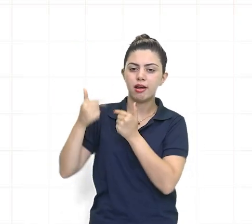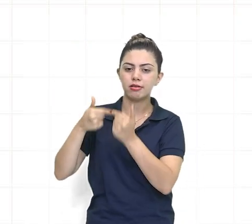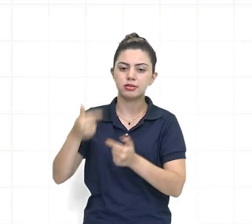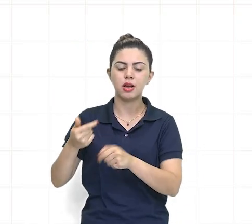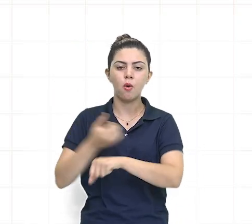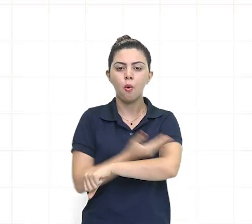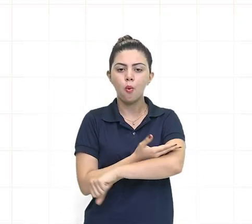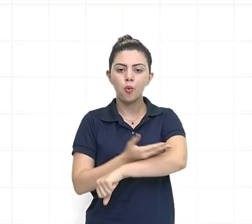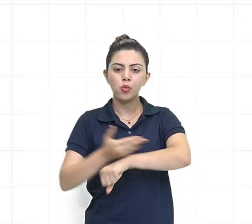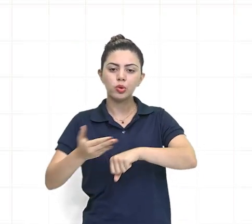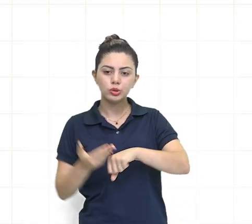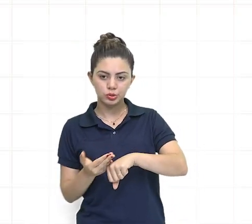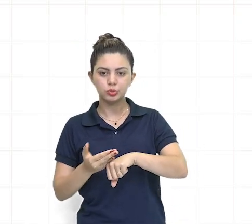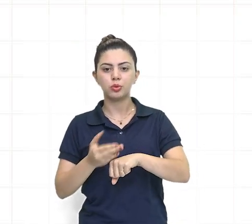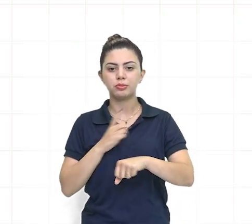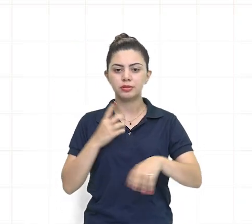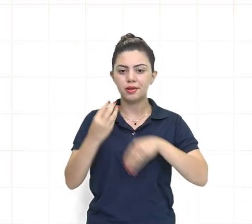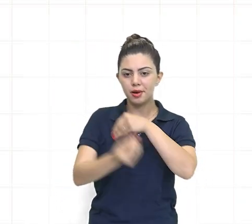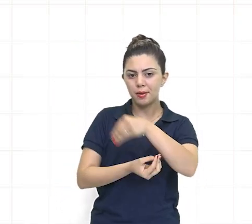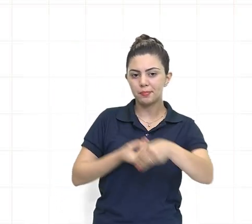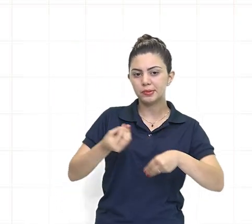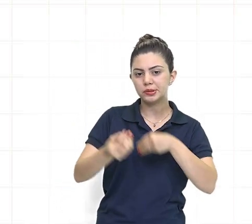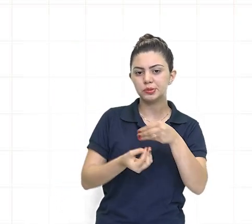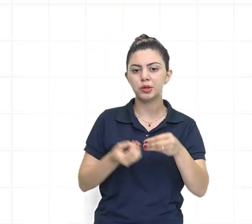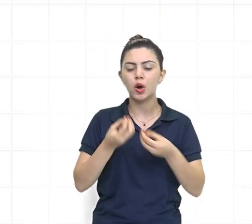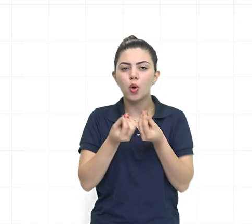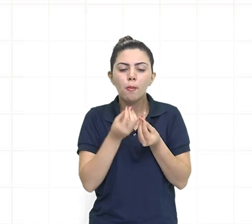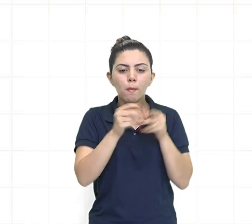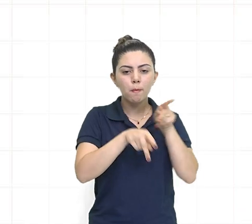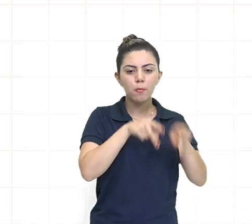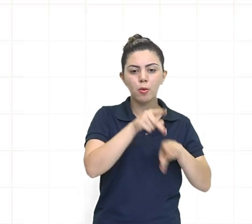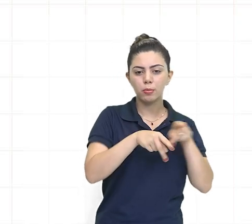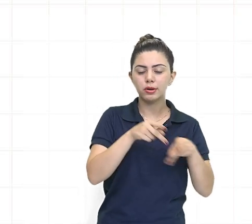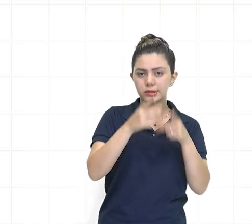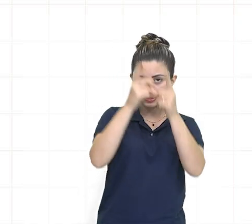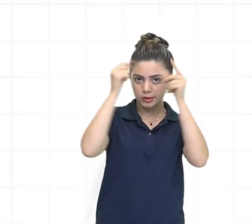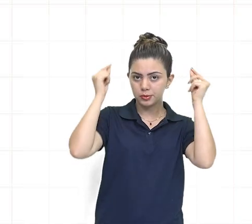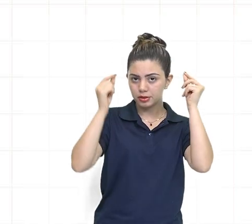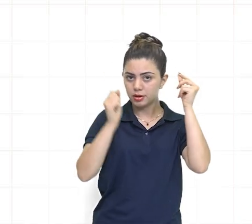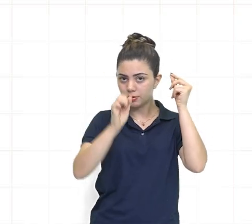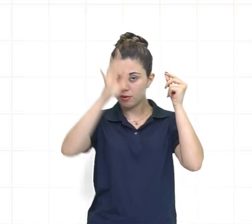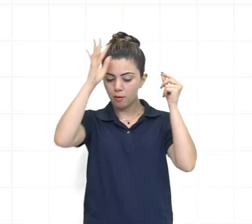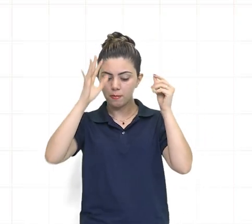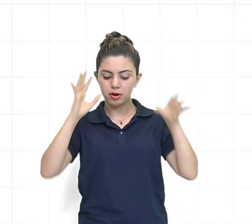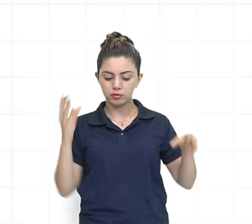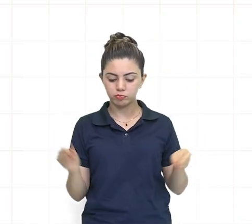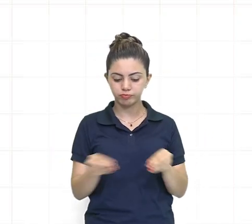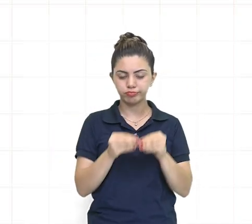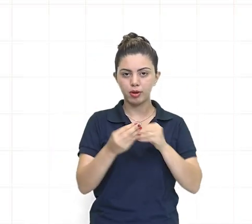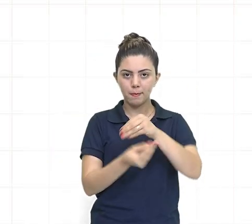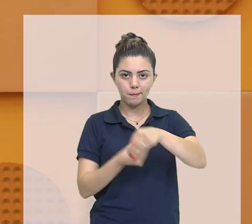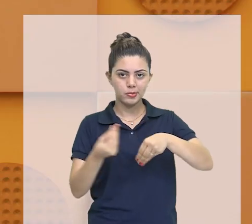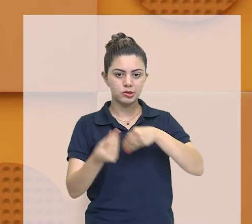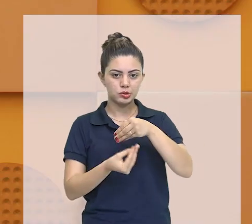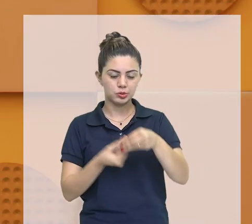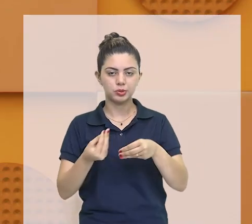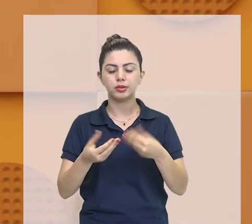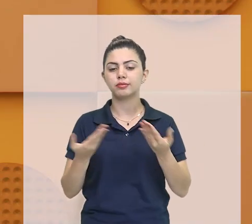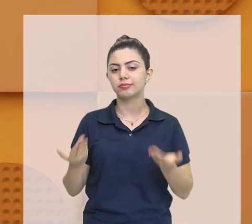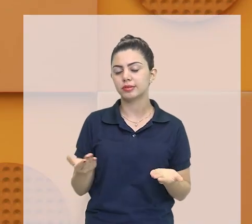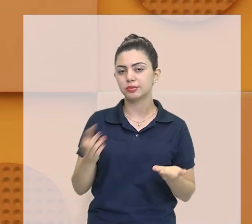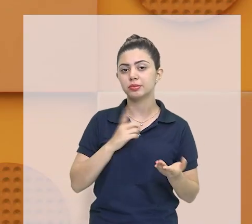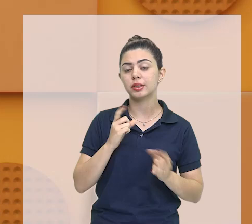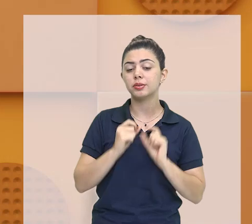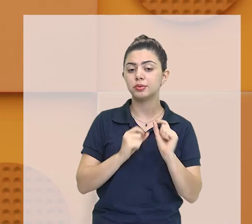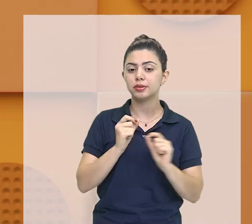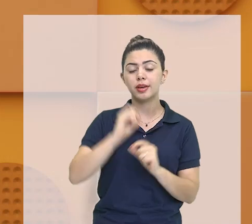tradições e costumes formados a partir da integração, então, dos povos grego e romano. Por isso, nós temos, então, a